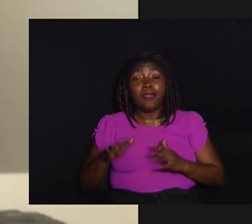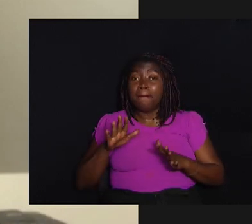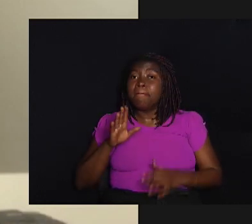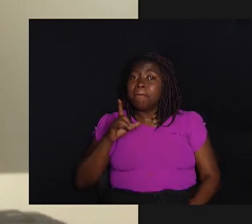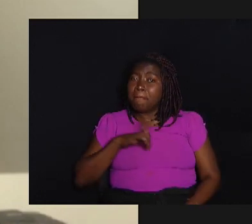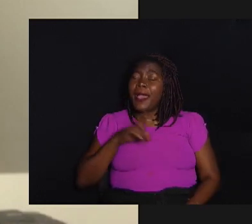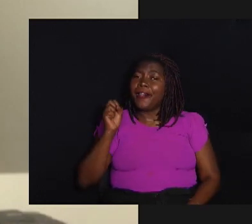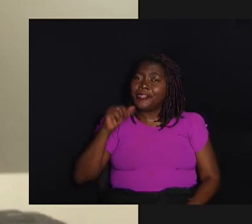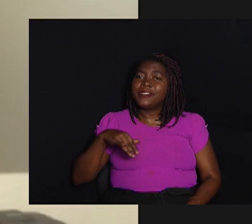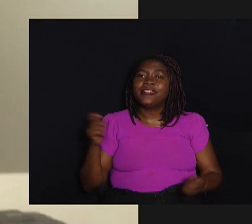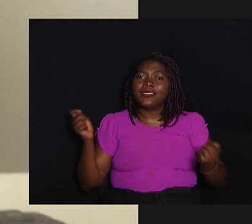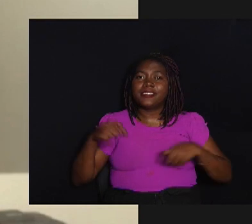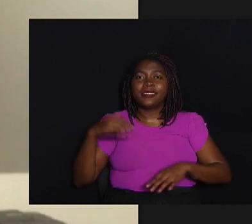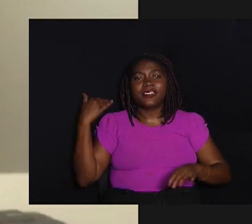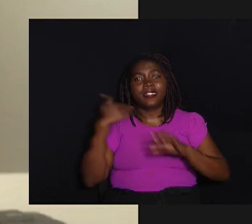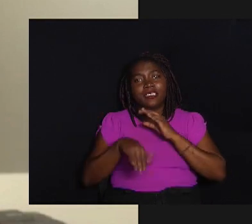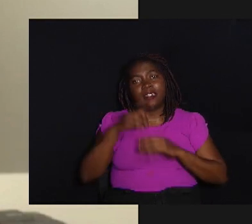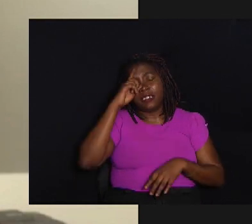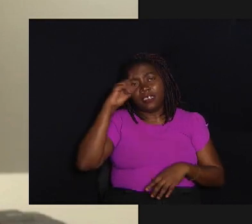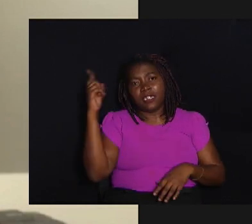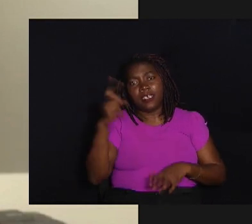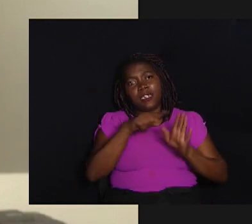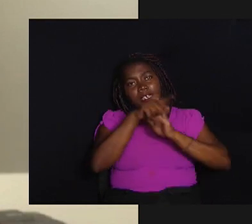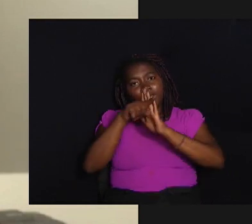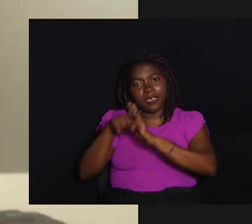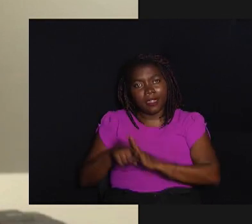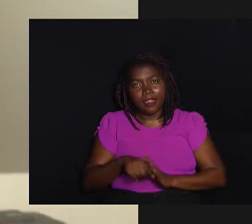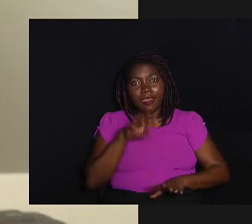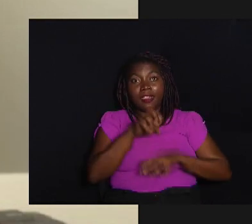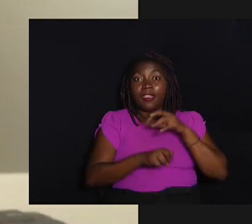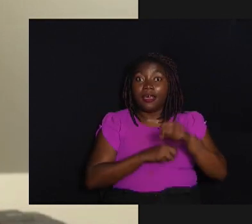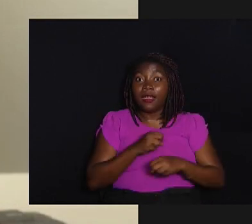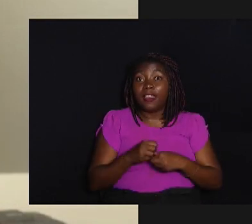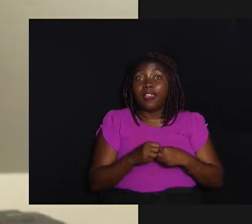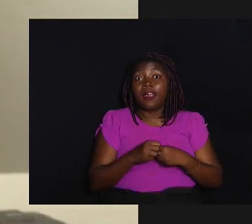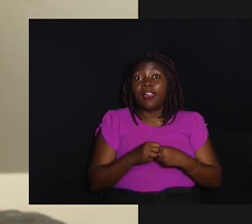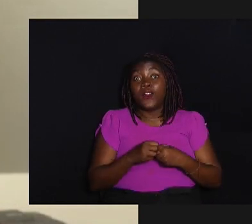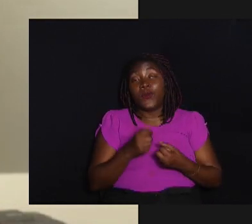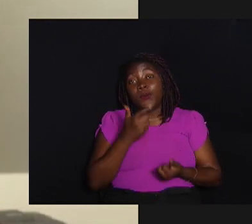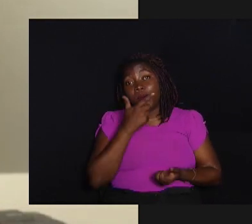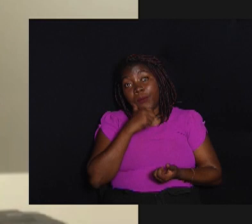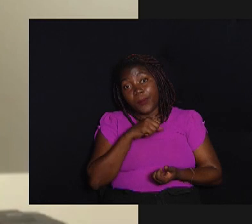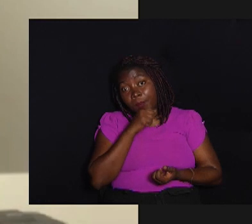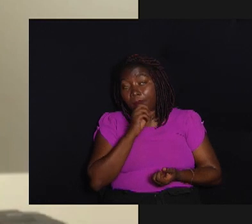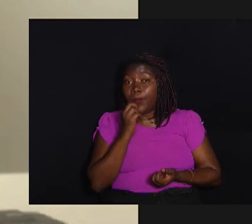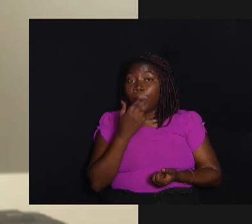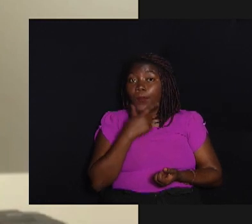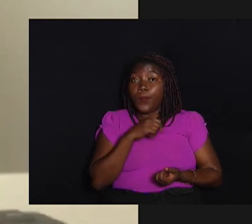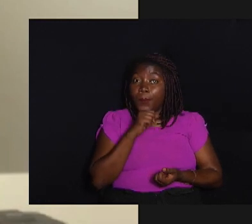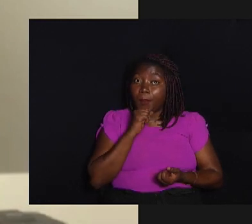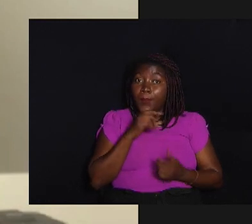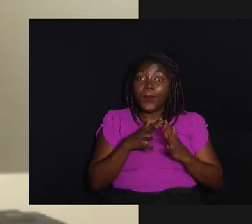de expedição de busca e apreensão através do uso da força policial, o genitor ou a genitora que está impedindo o cumprimento da